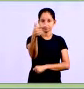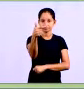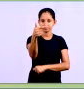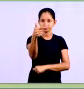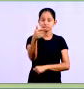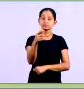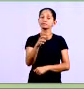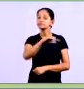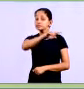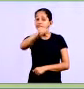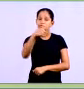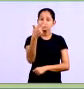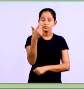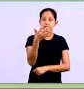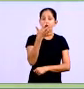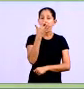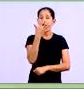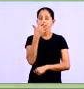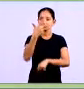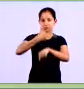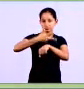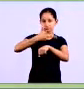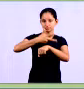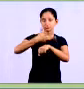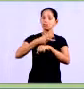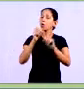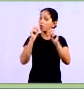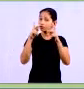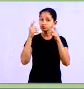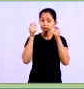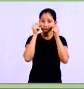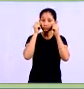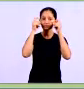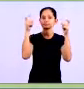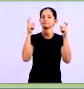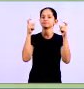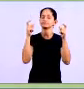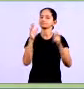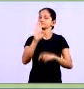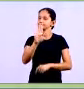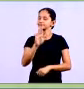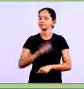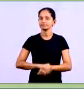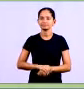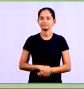assistiu o vídeo e conseguiu ficar sem rir, prestou atenção e vai acertar a questão. Vamos lá, professor?